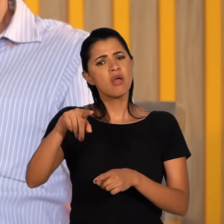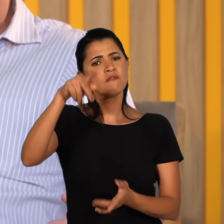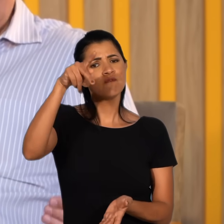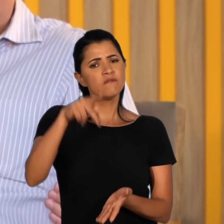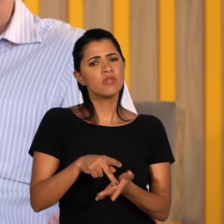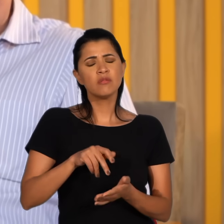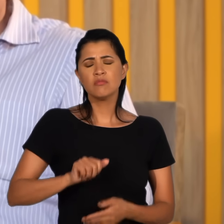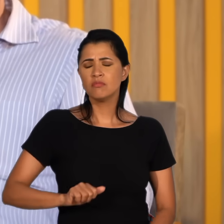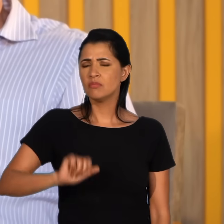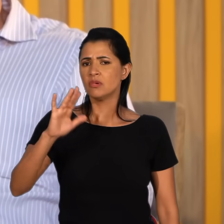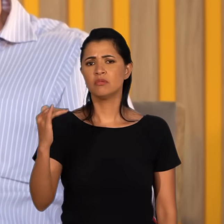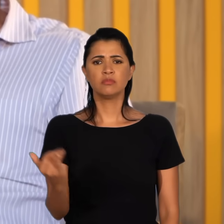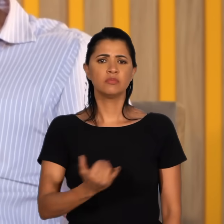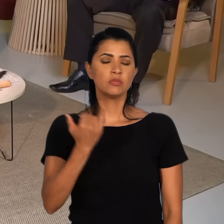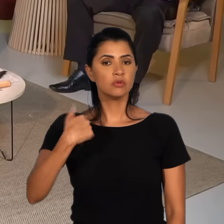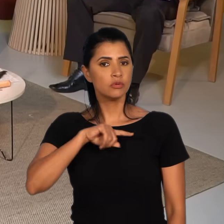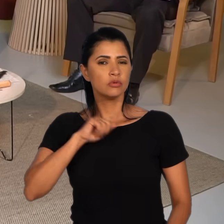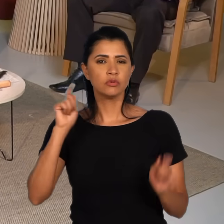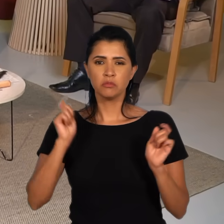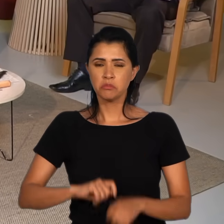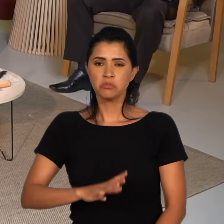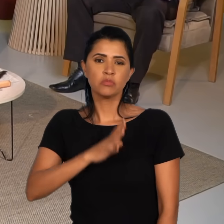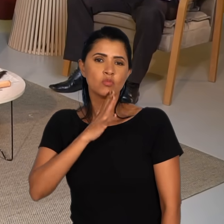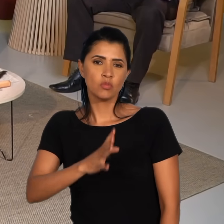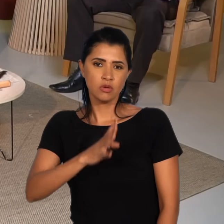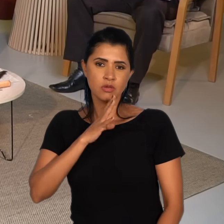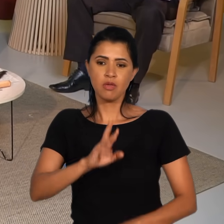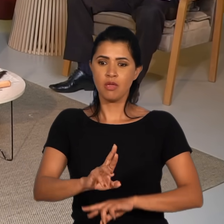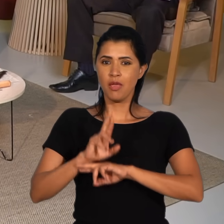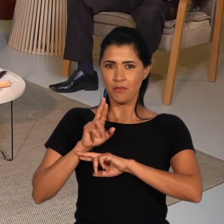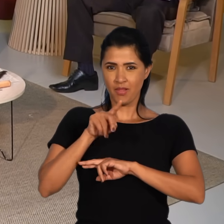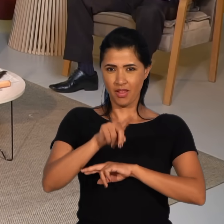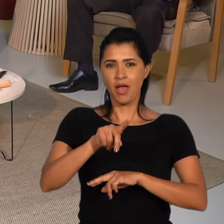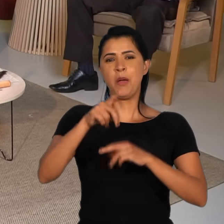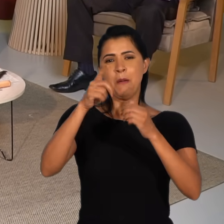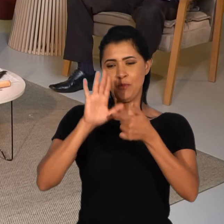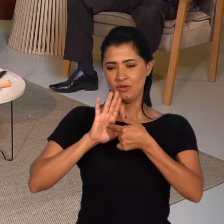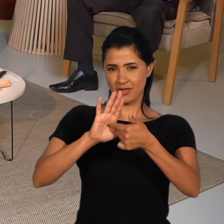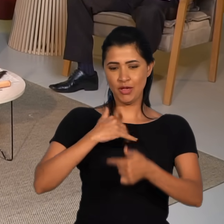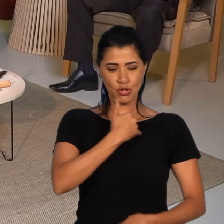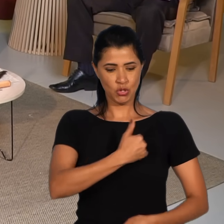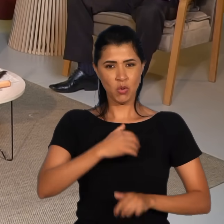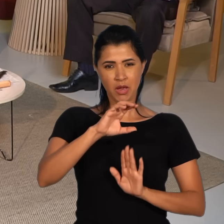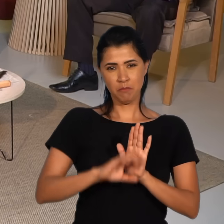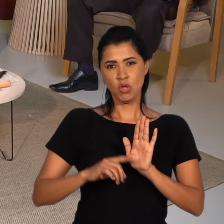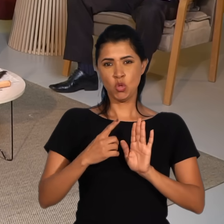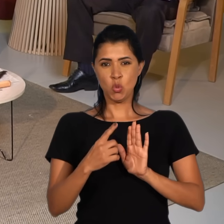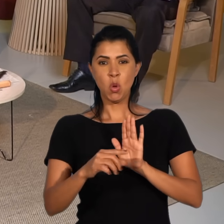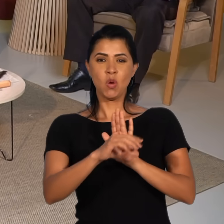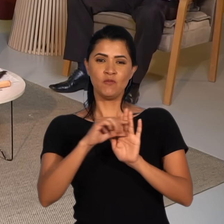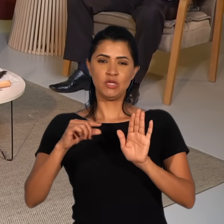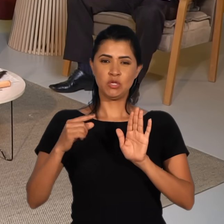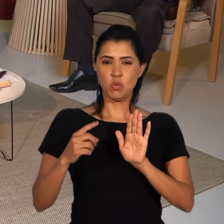verdade mais importante que podemos conhecer justamente retratado ali em João Capítulo 1 do versículo 1 ao